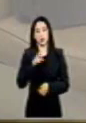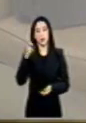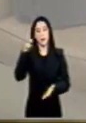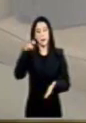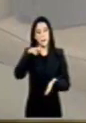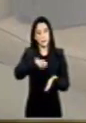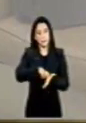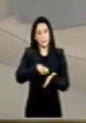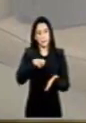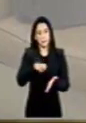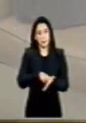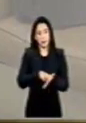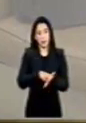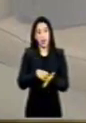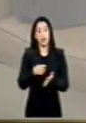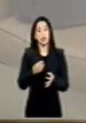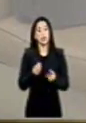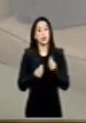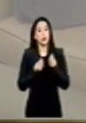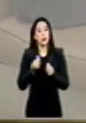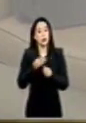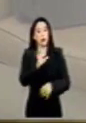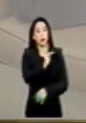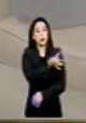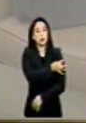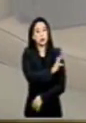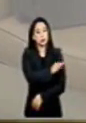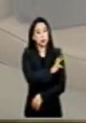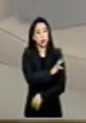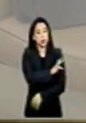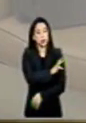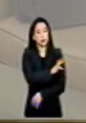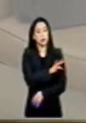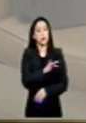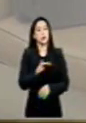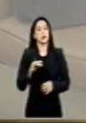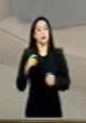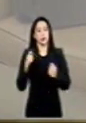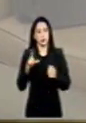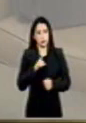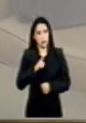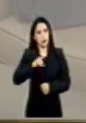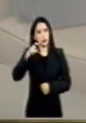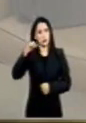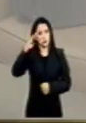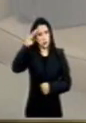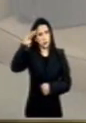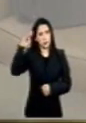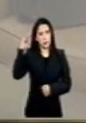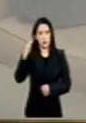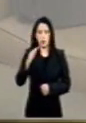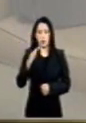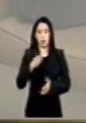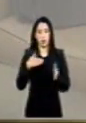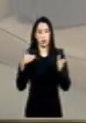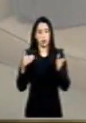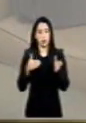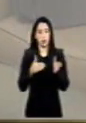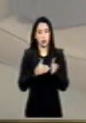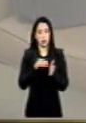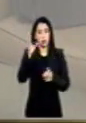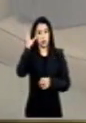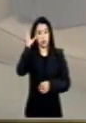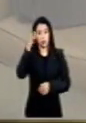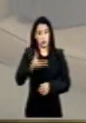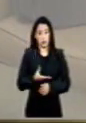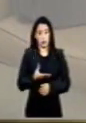argumentos técnicos sejam primados em toda decisão, impedindo a